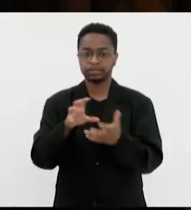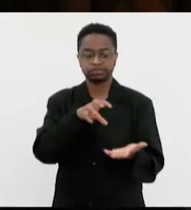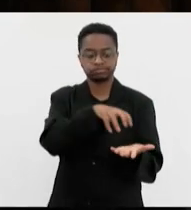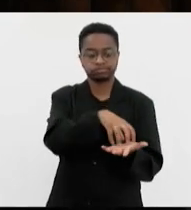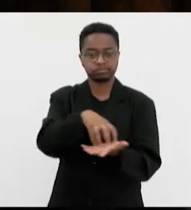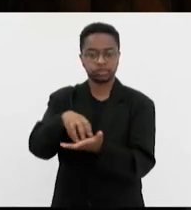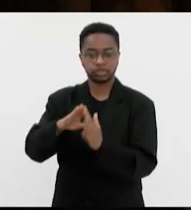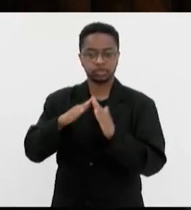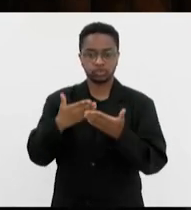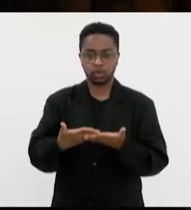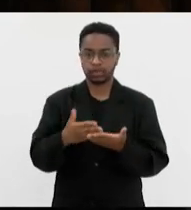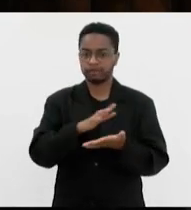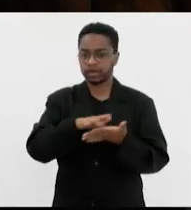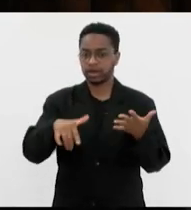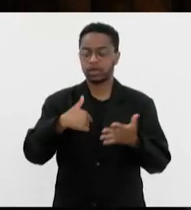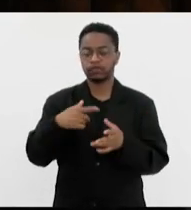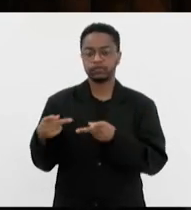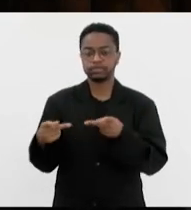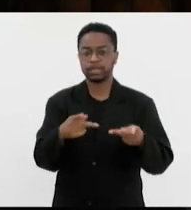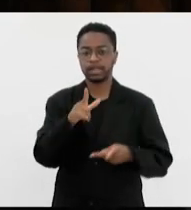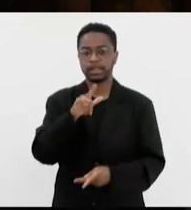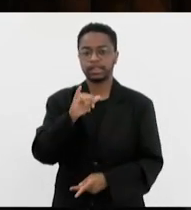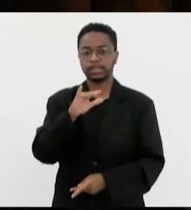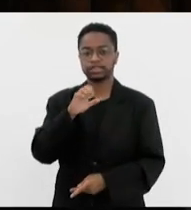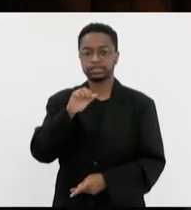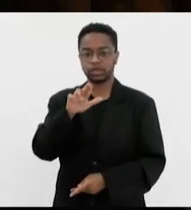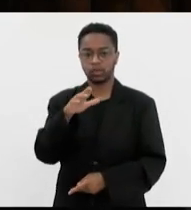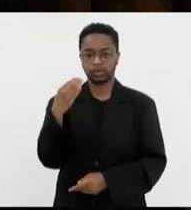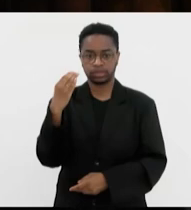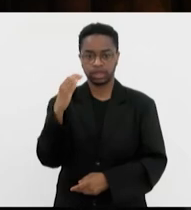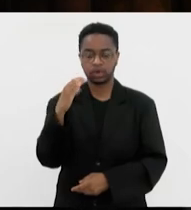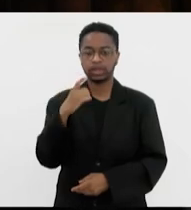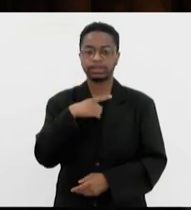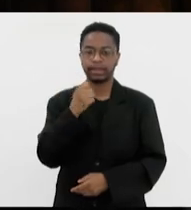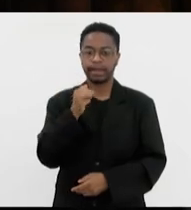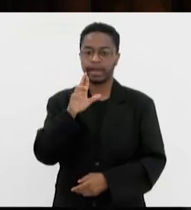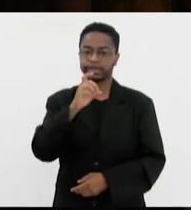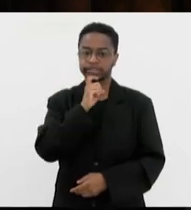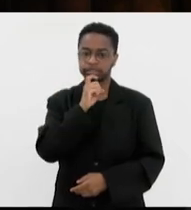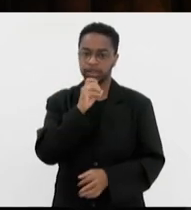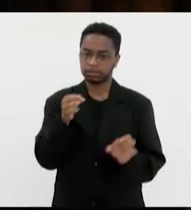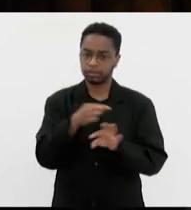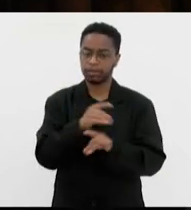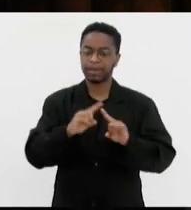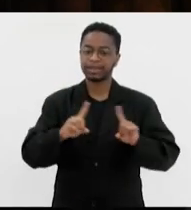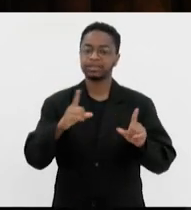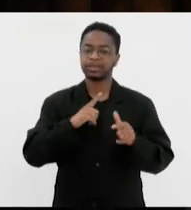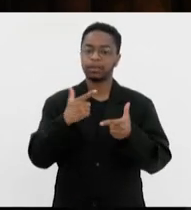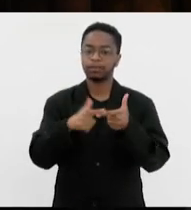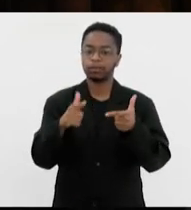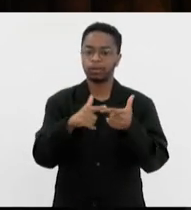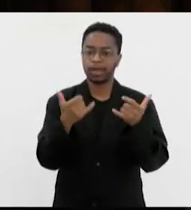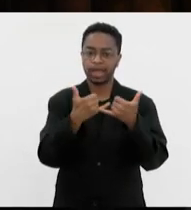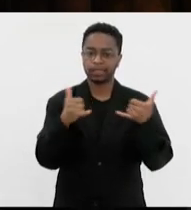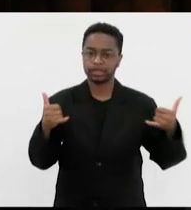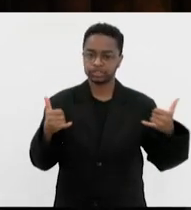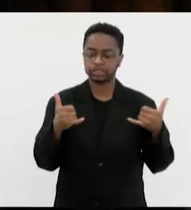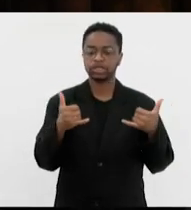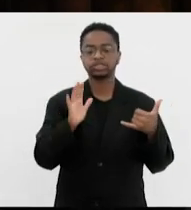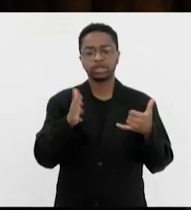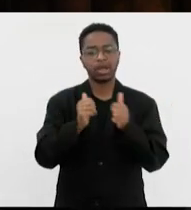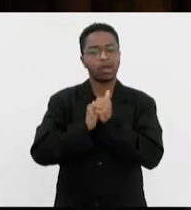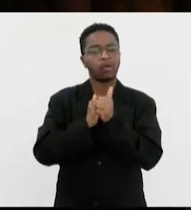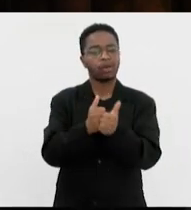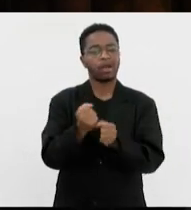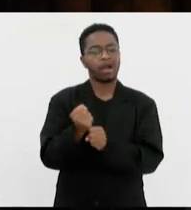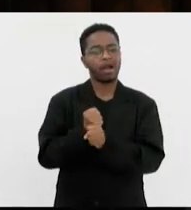o Liceu Nulo Peçanha. Está com os ar-condicionados instalados, mas tem um problema na rede elétrica. A SEDUC já sabe há anos que a gente acompanha esse